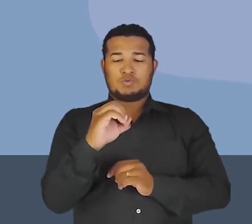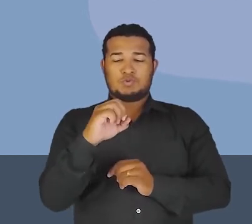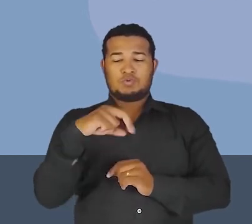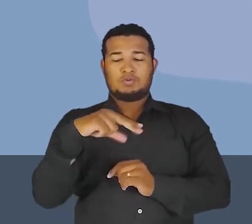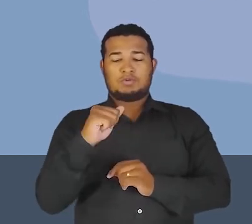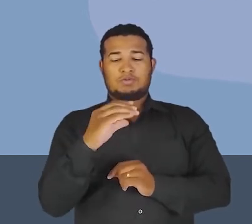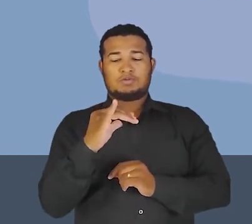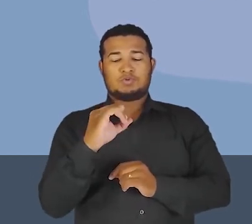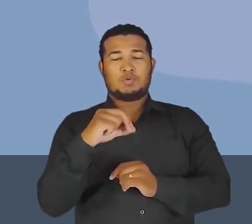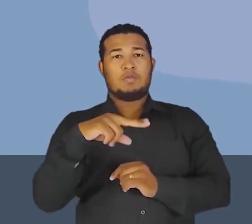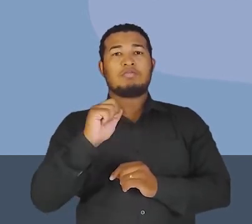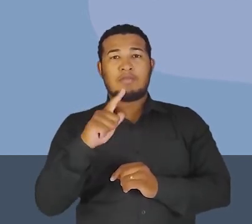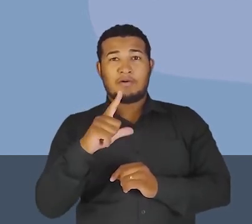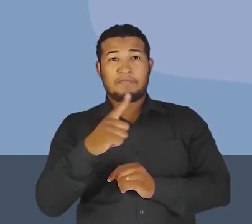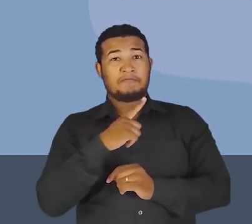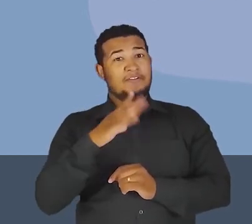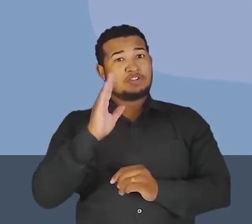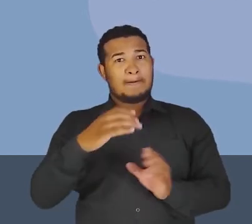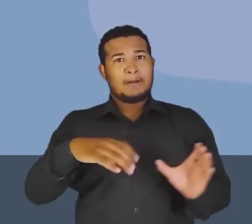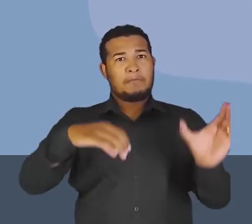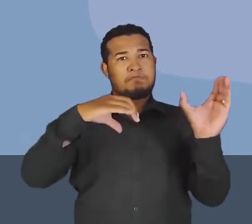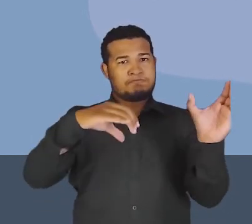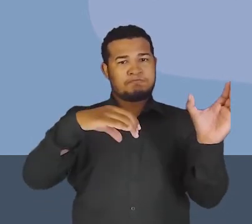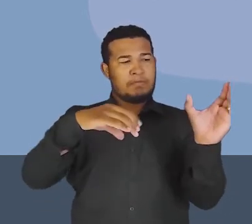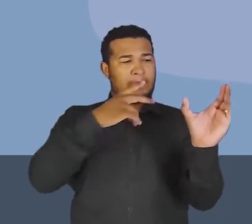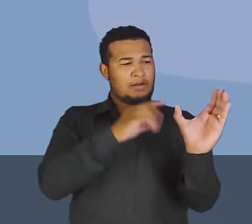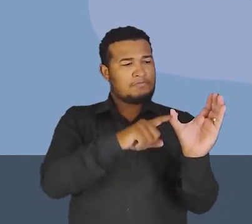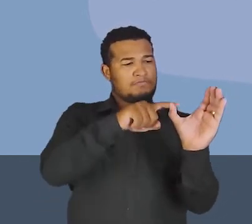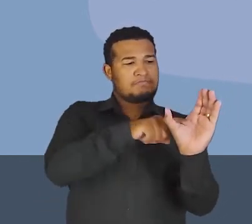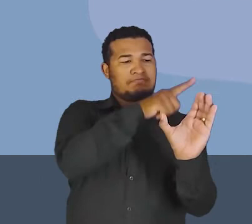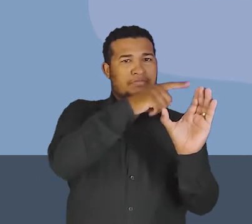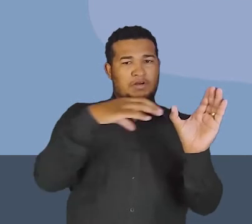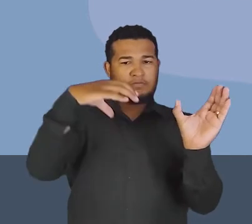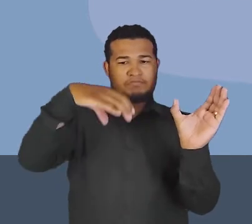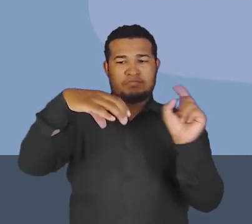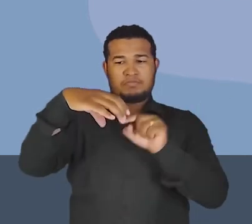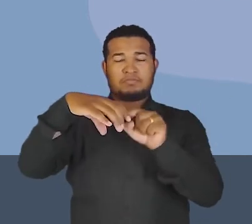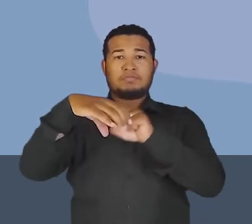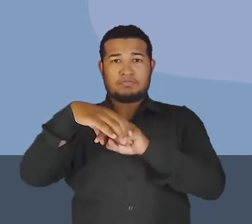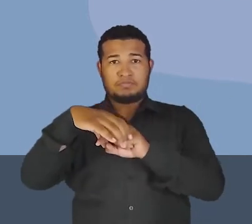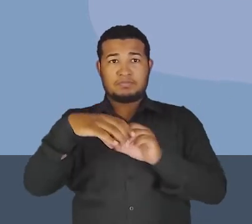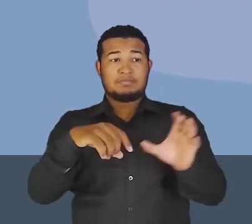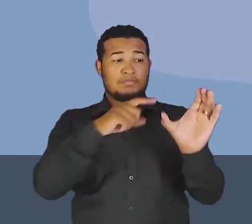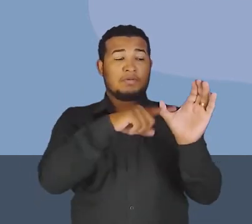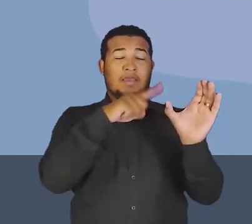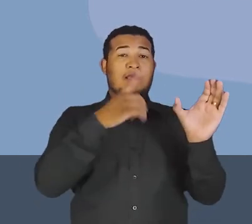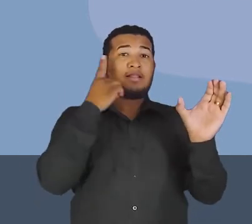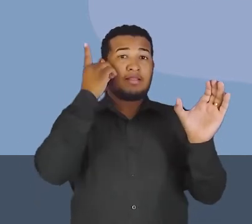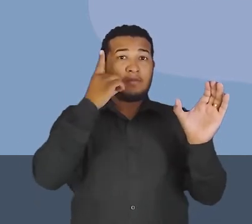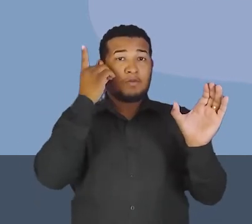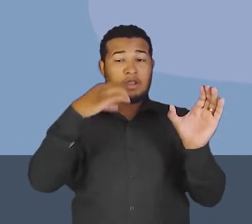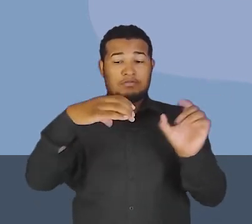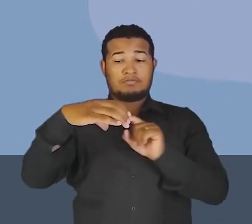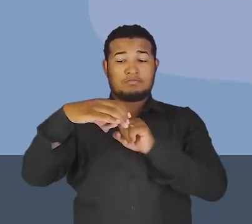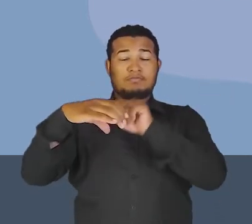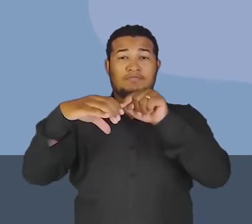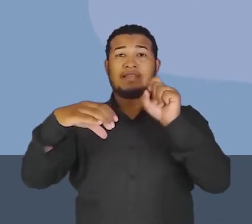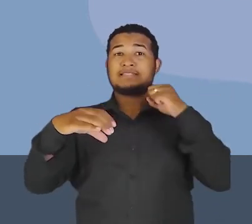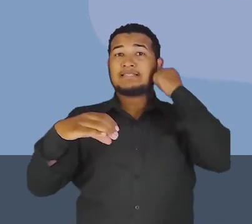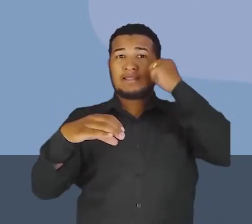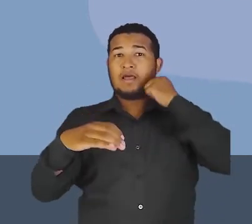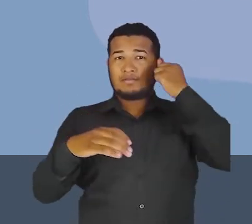esses dois monumentos, assim como se fosse um copo aberto, um copo fechado. Um deles é a Câmara dos Deputados, outro é o Senado